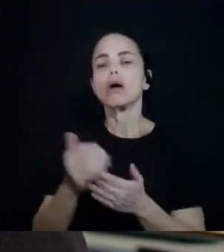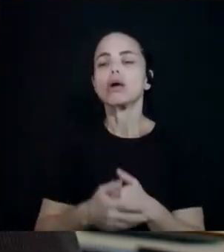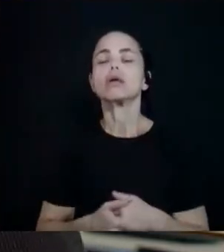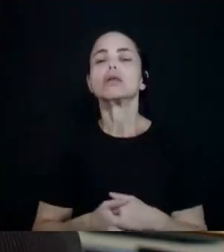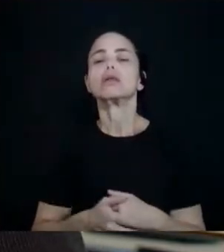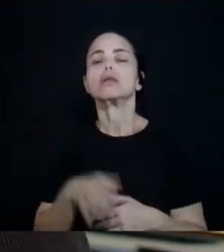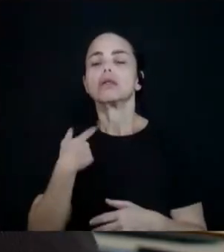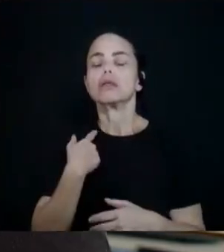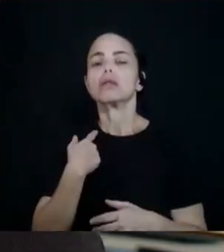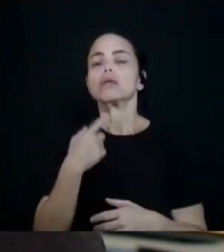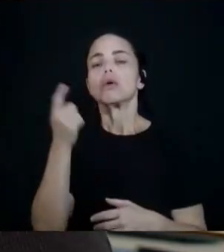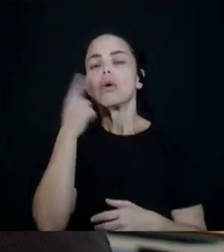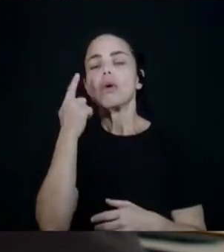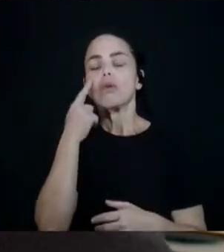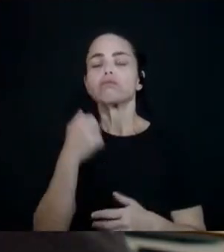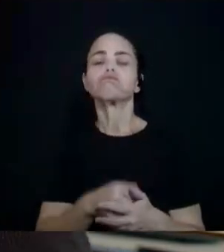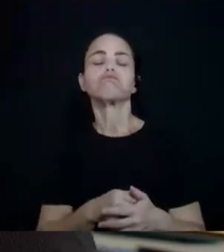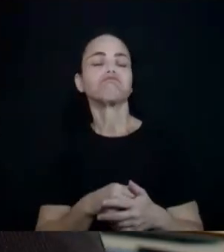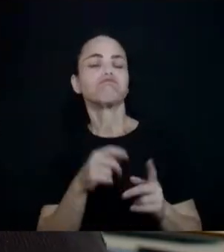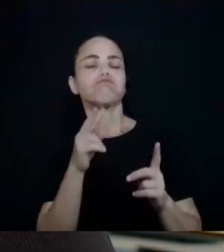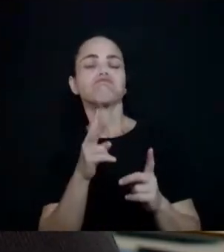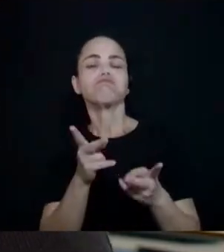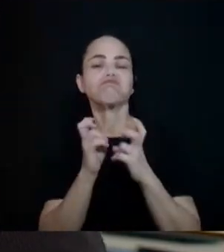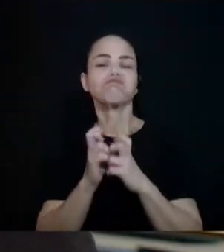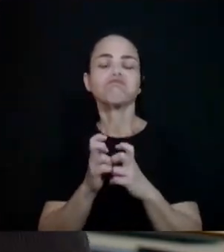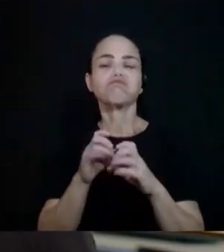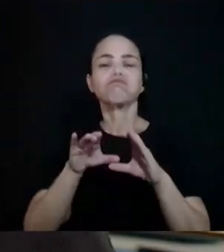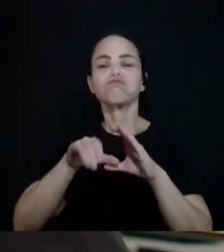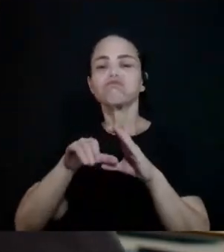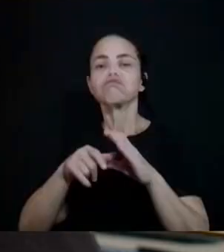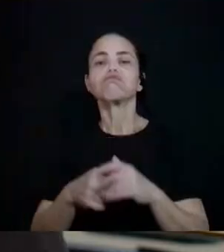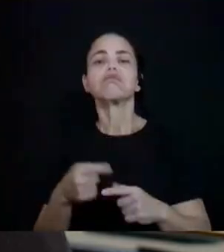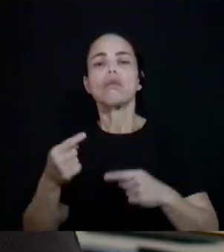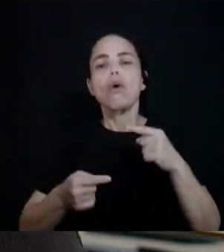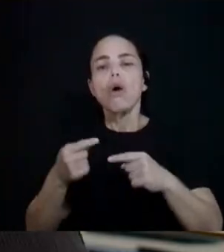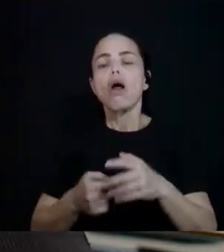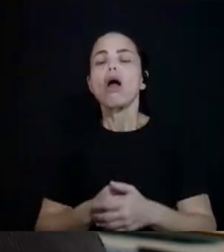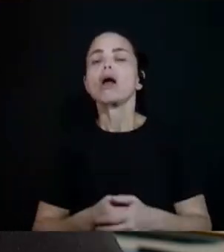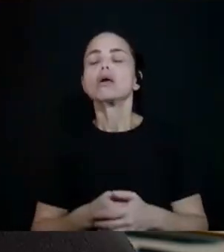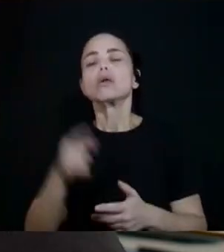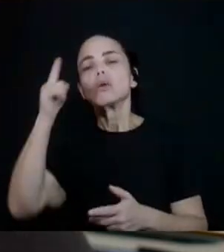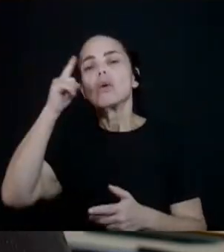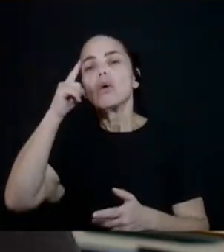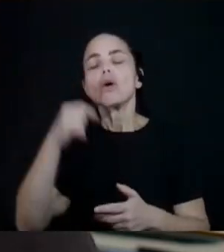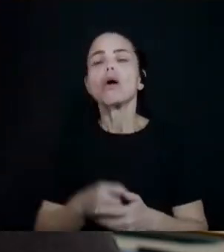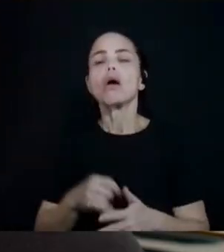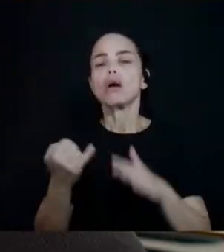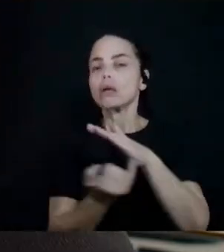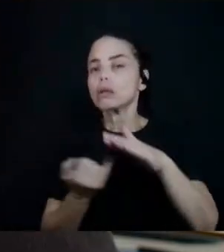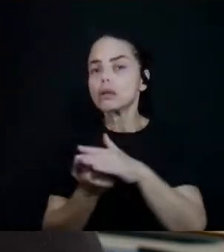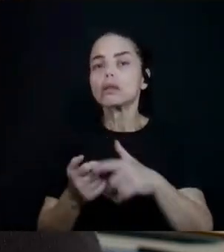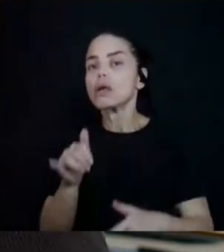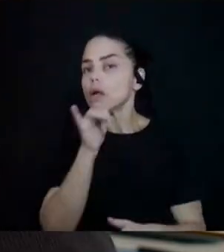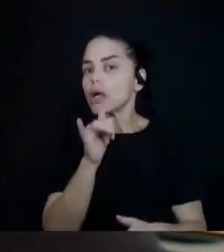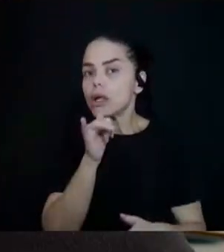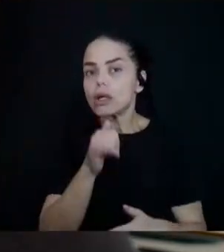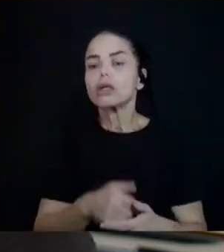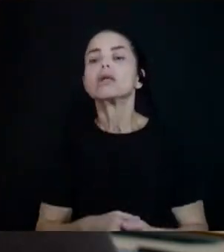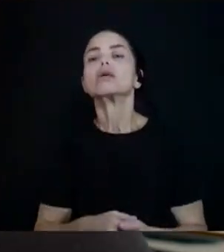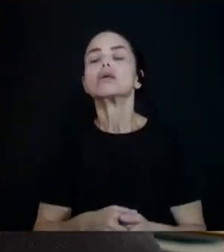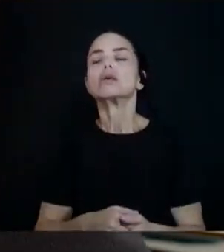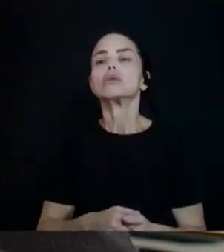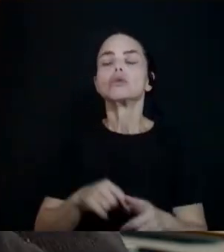de vista com alguns conceitos do que é a política, o que é uma política cotidiana ou institucional, por exemplo, né? Os